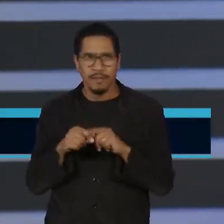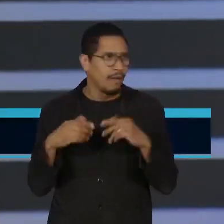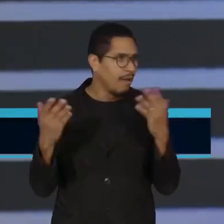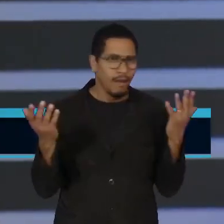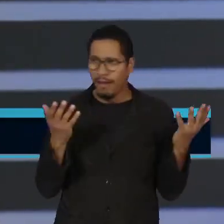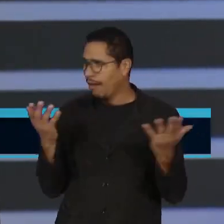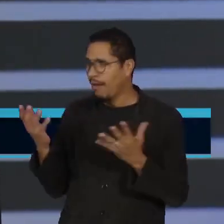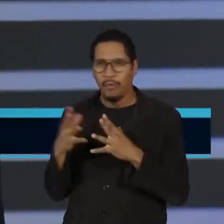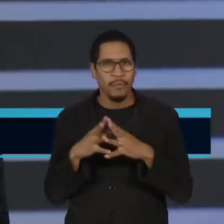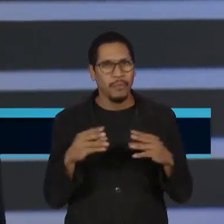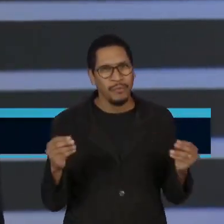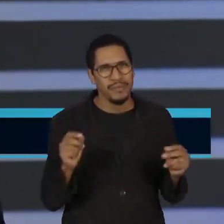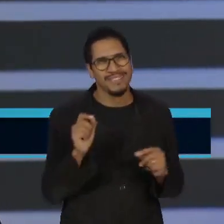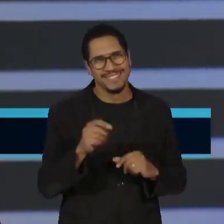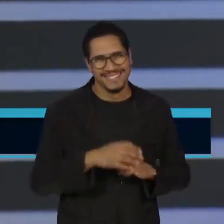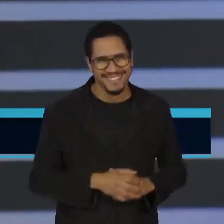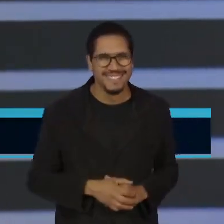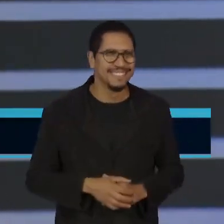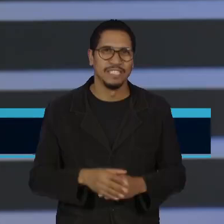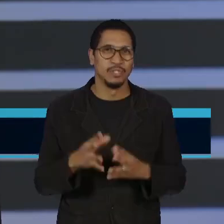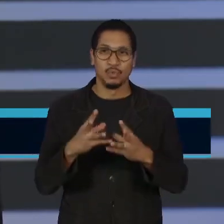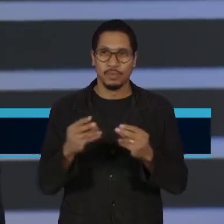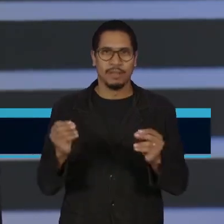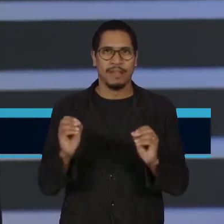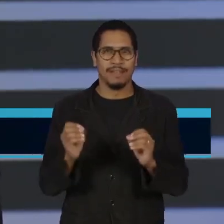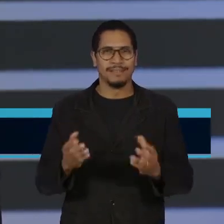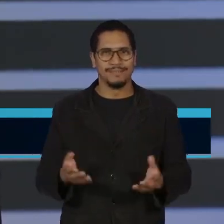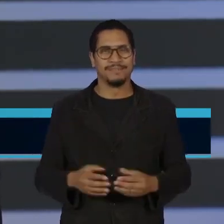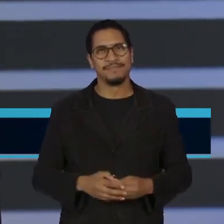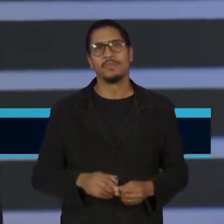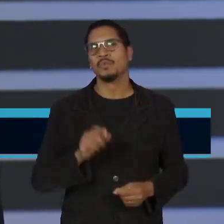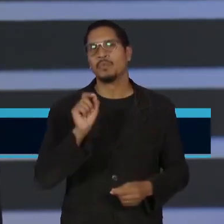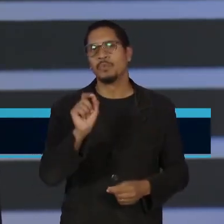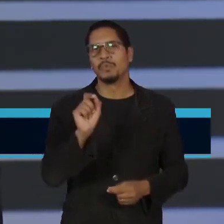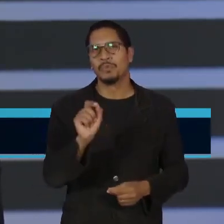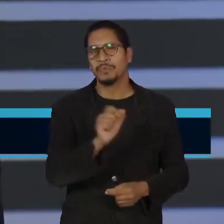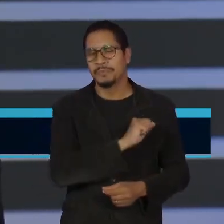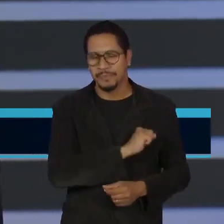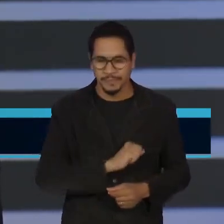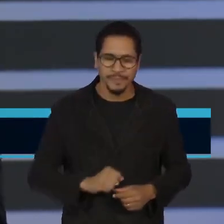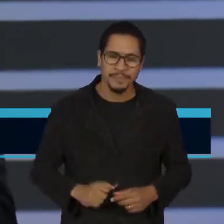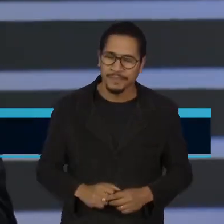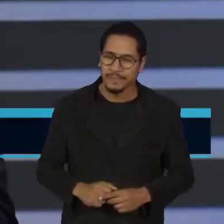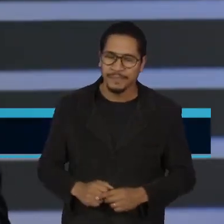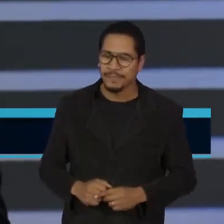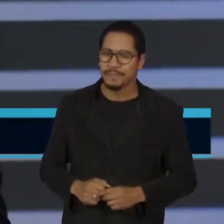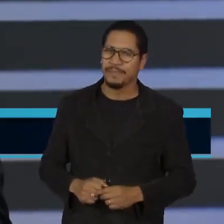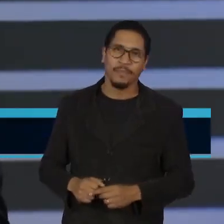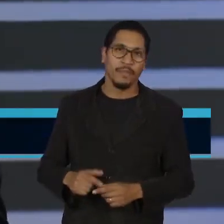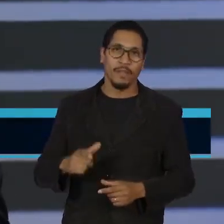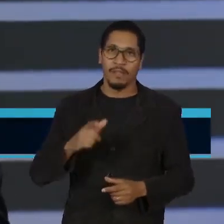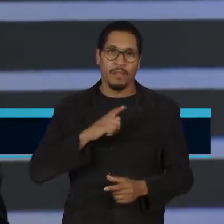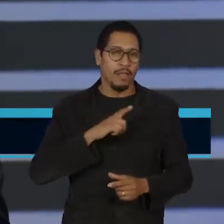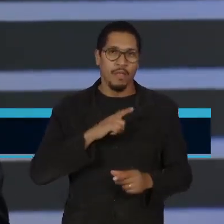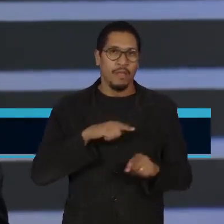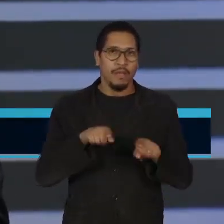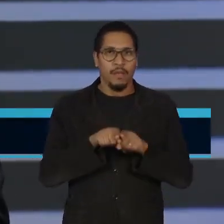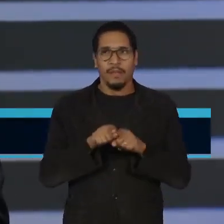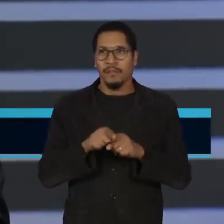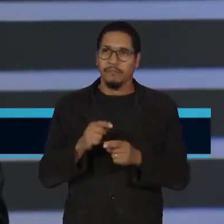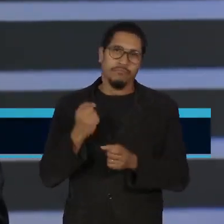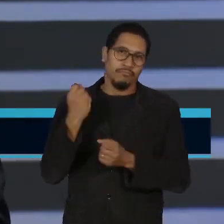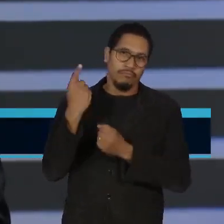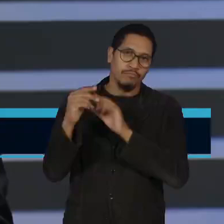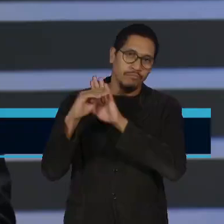tudo. Então, e aí não sobra nada. O ponto, no final das contas, é que por mais que existam programas que